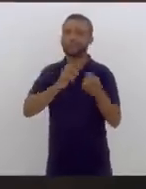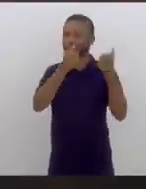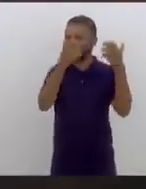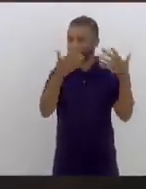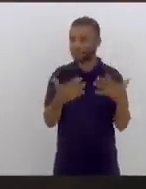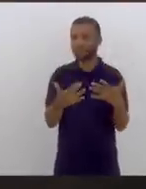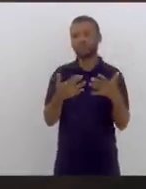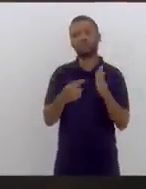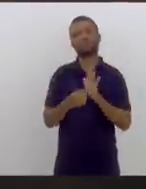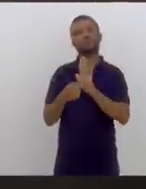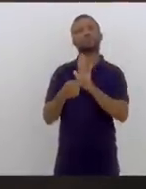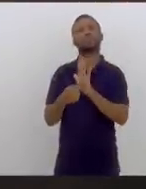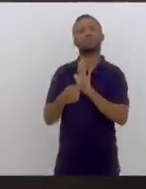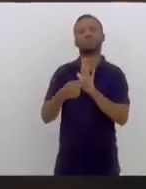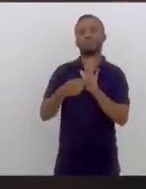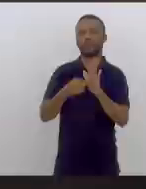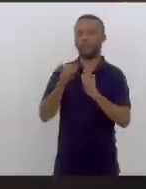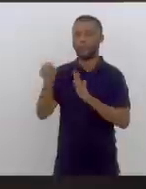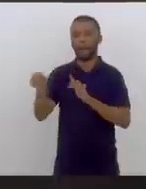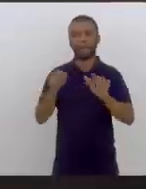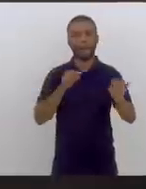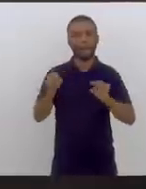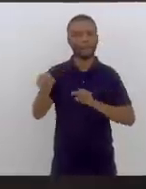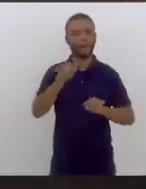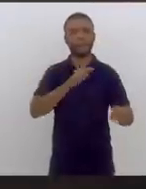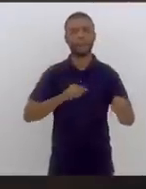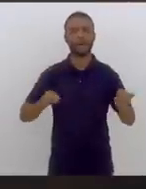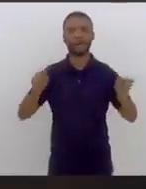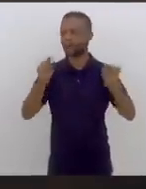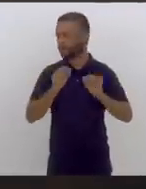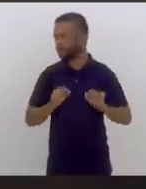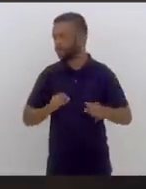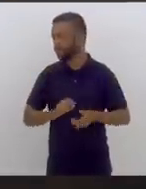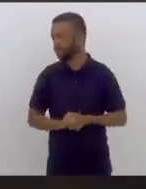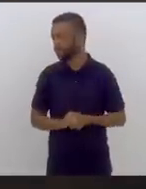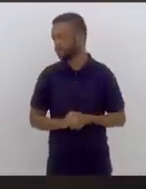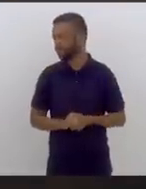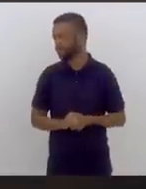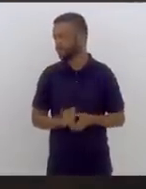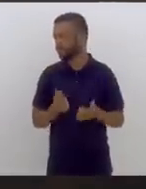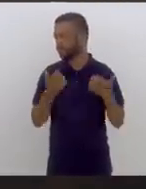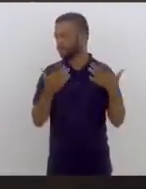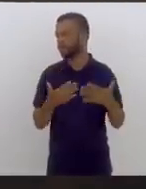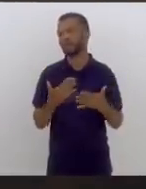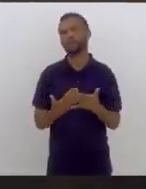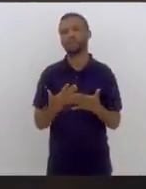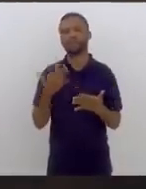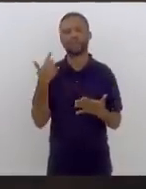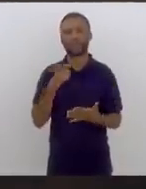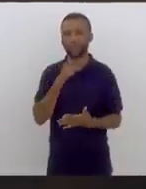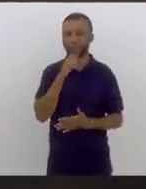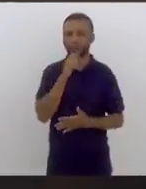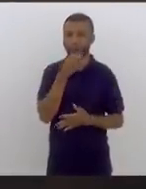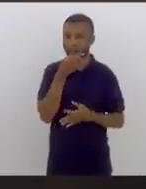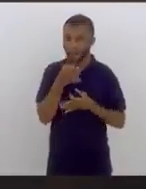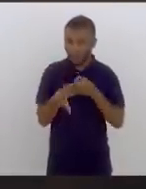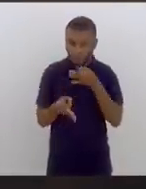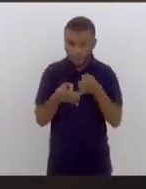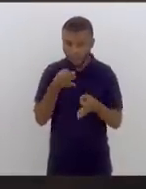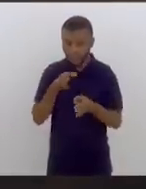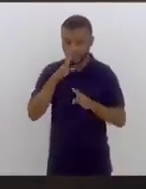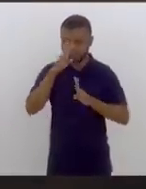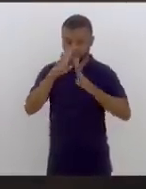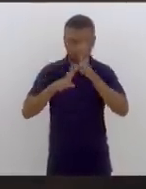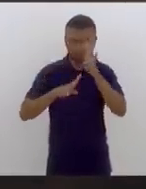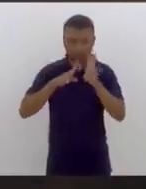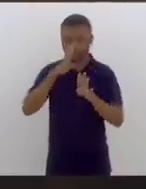para ele faz desse jeito aquele ali porque o que a gente falou lá atrás do jeito que foi feito sem participação de Praça sem